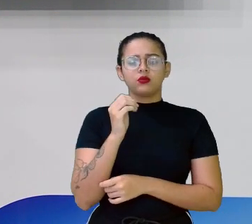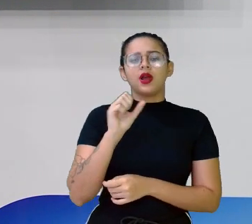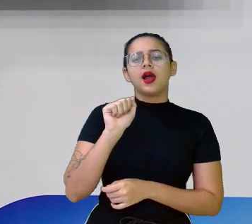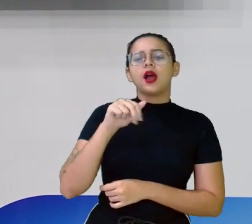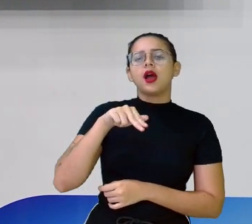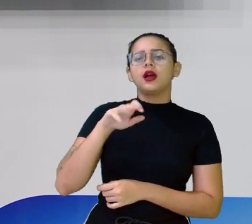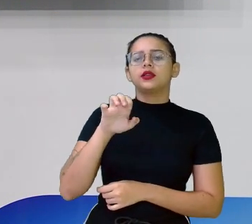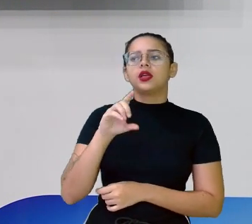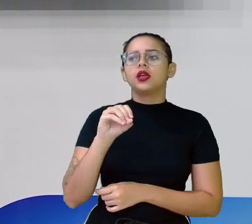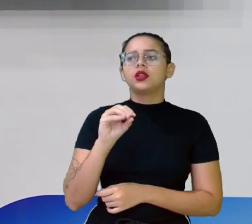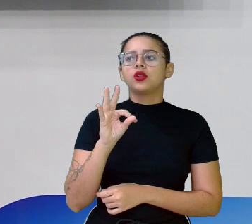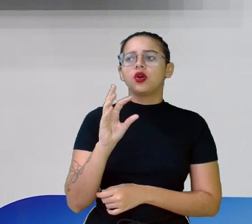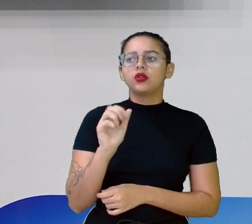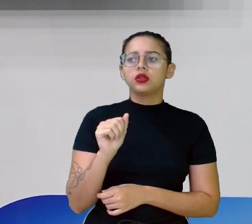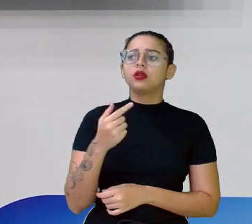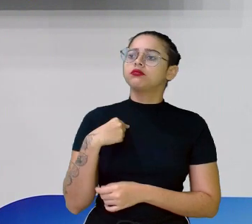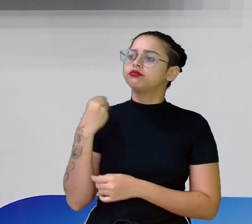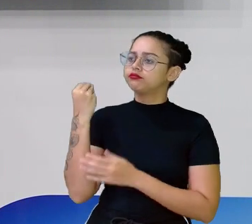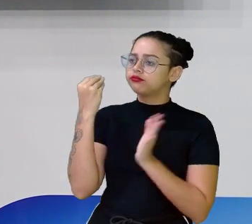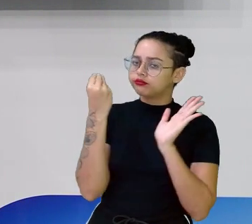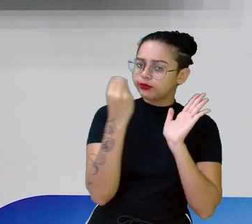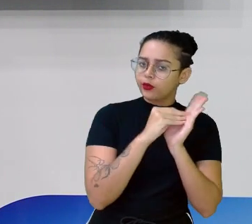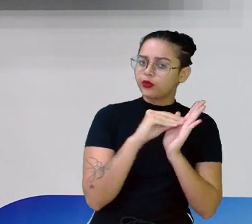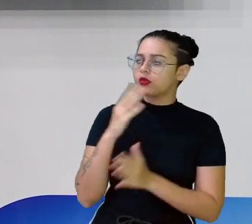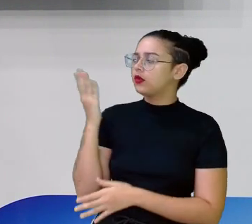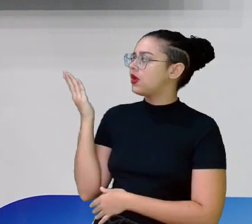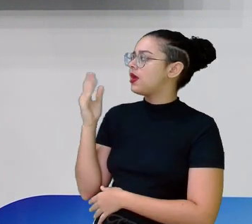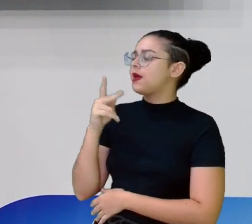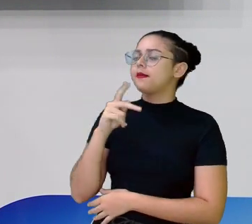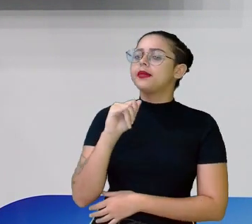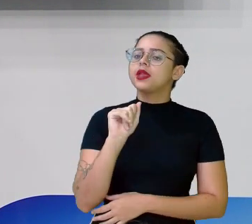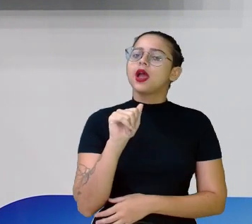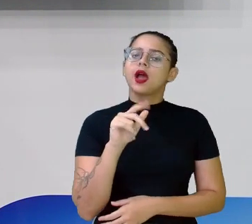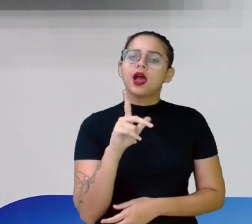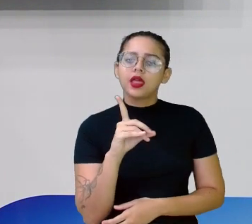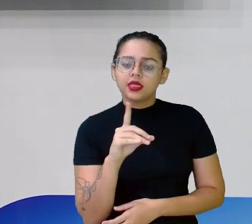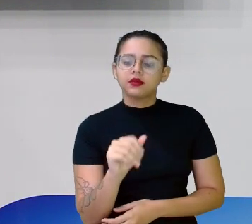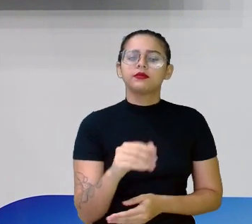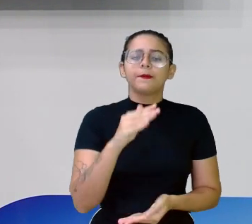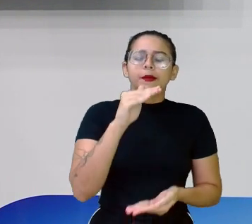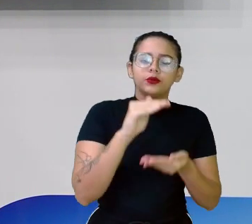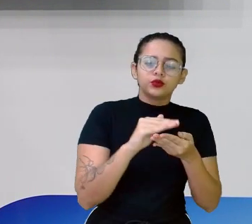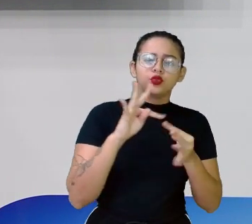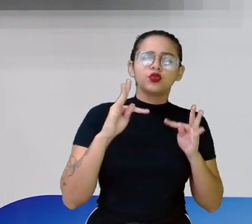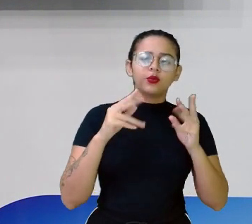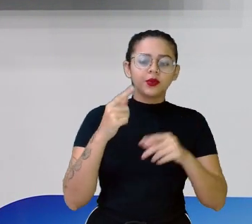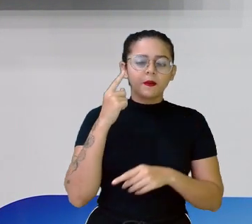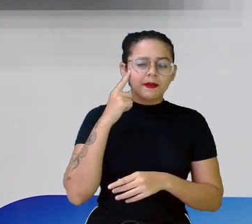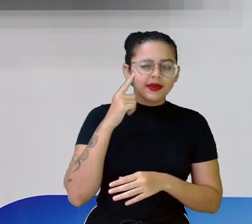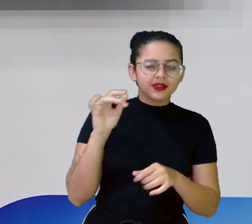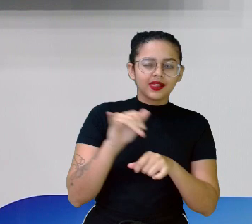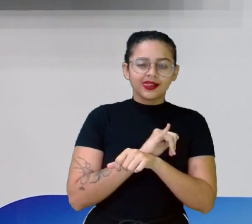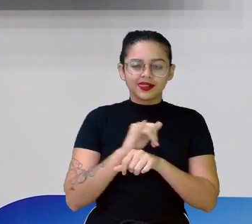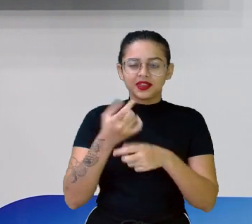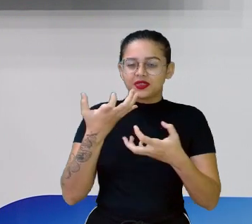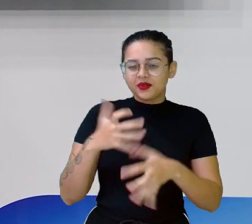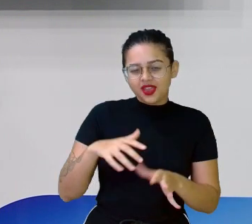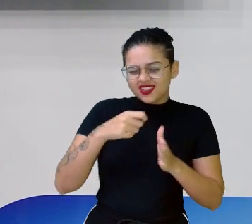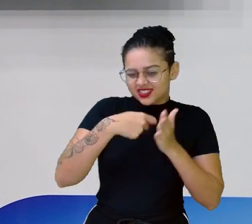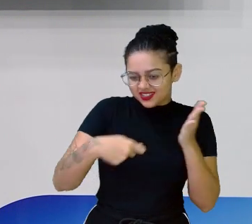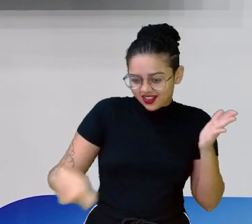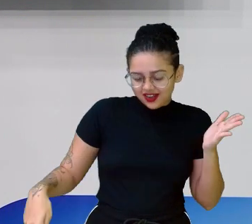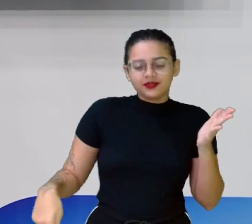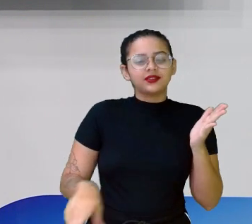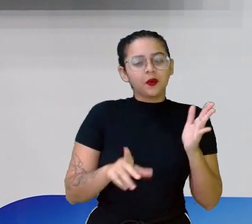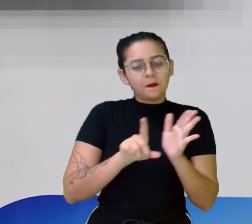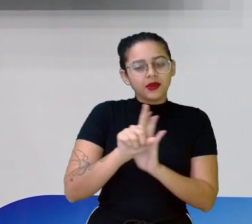Eu coloquei piada aqui na atividade, por ela ser mais curtinha. Eu sei que está todo mundo aí pensando nesse jogo, não vai querer escrever muito. Então,